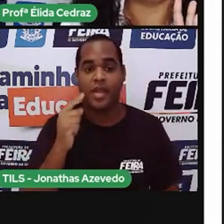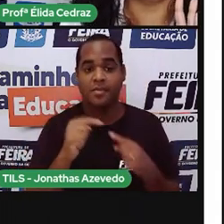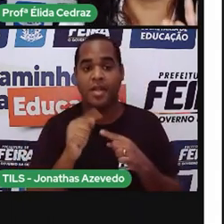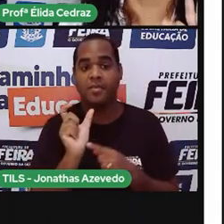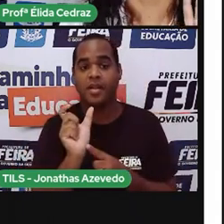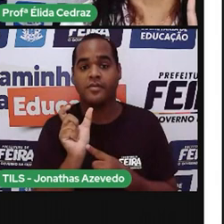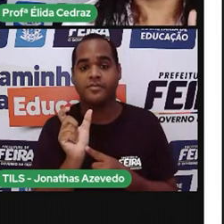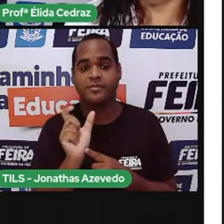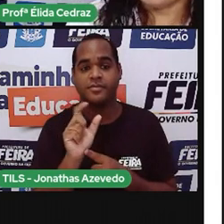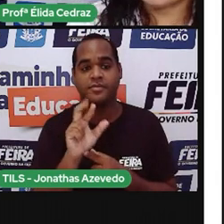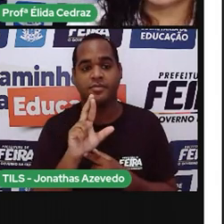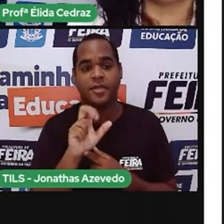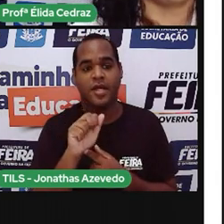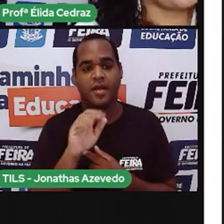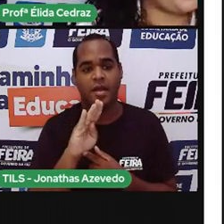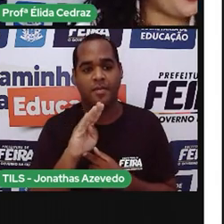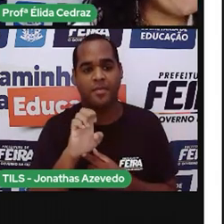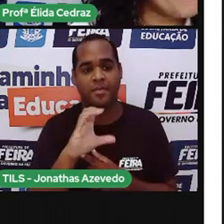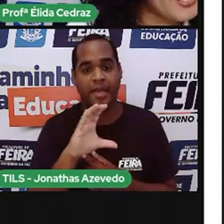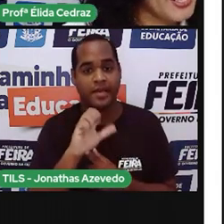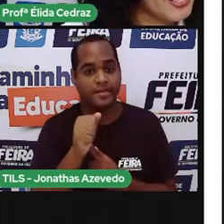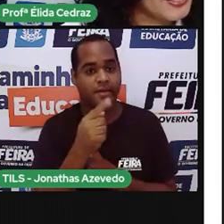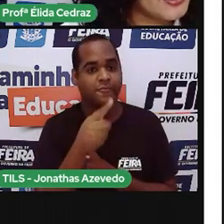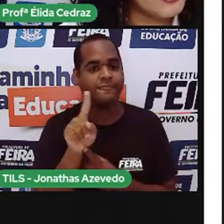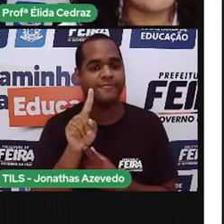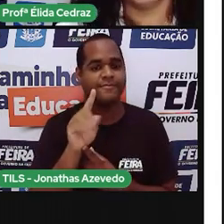palavra isso